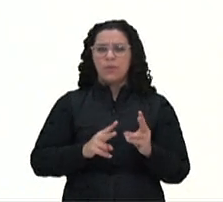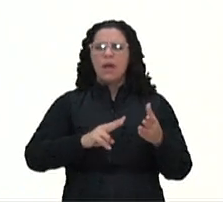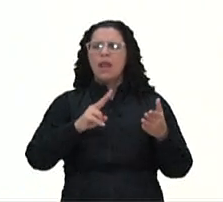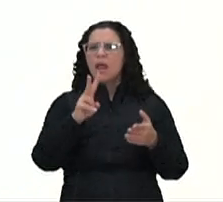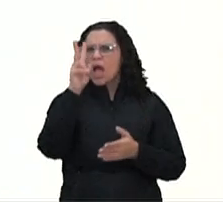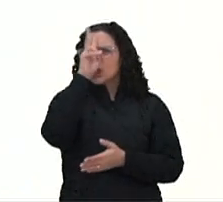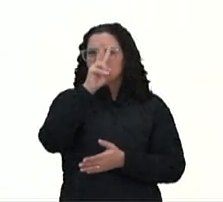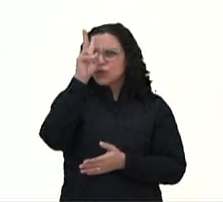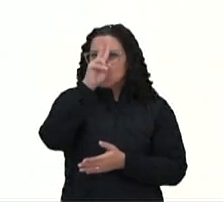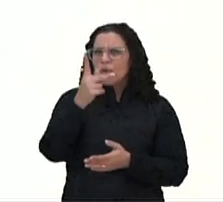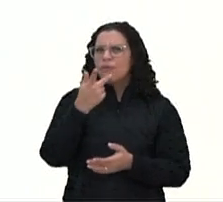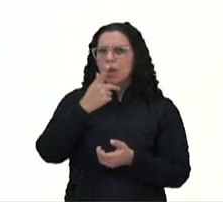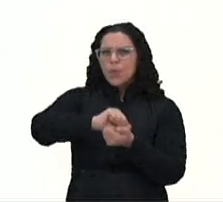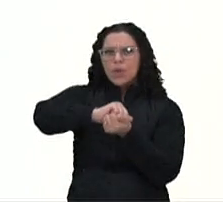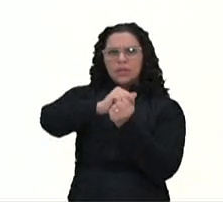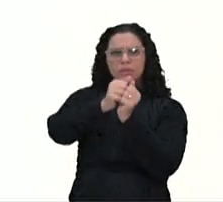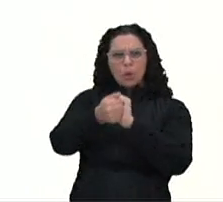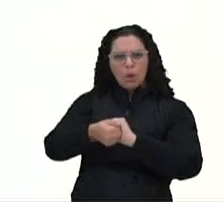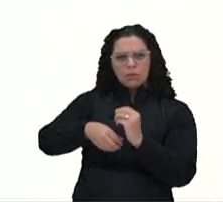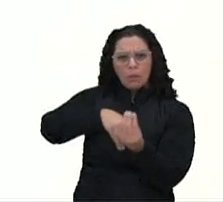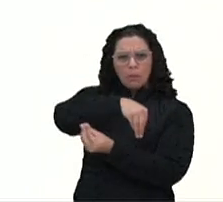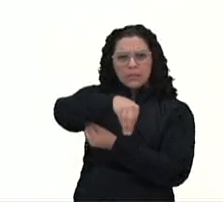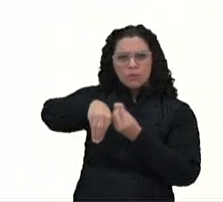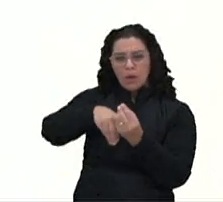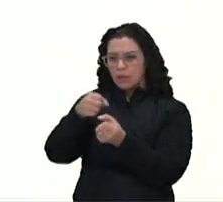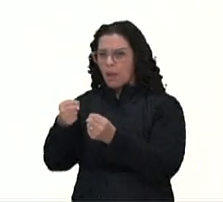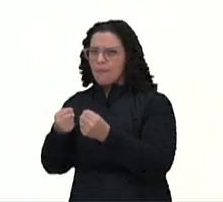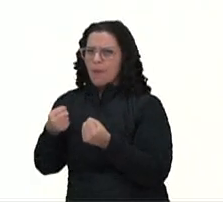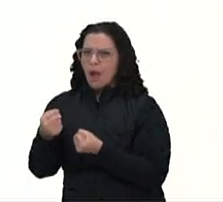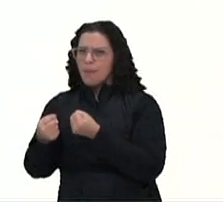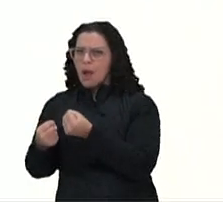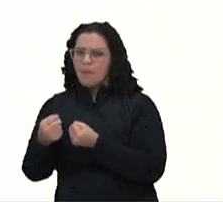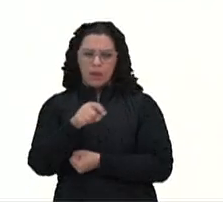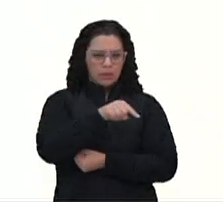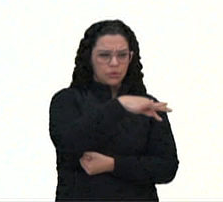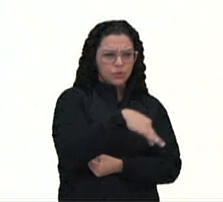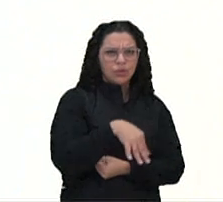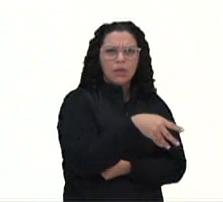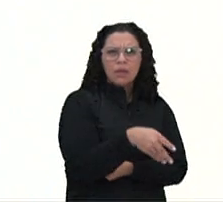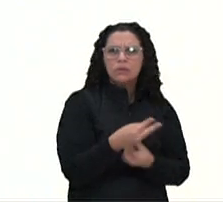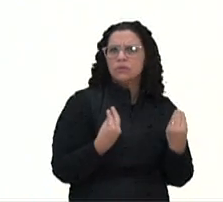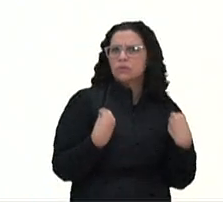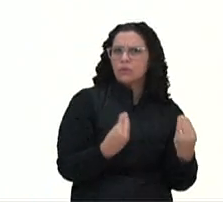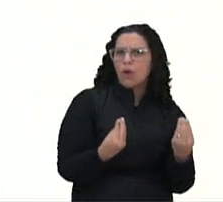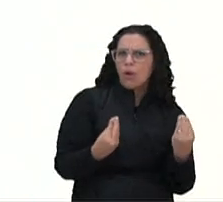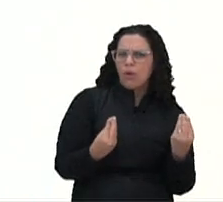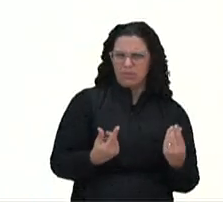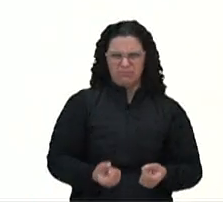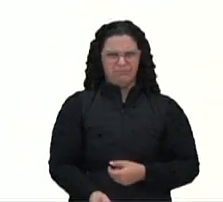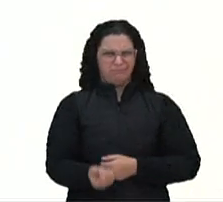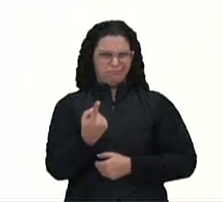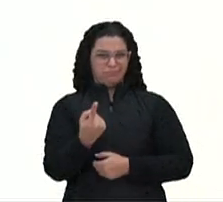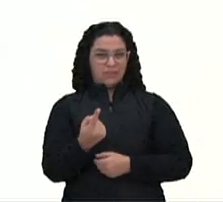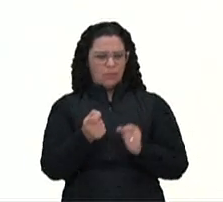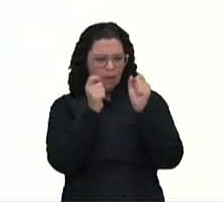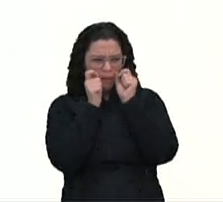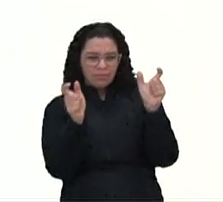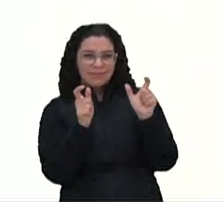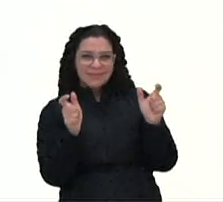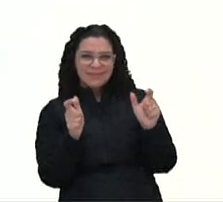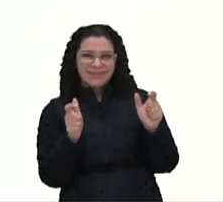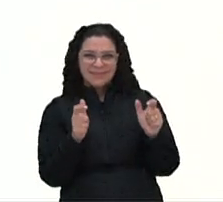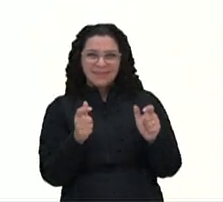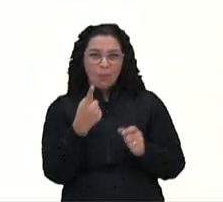daquele esporte de boxe com chess, né? Com jogo de tabuleiro, você pensa, mas o que que é isso? Então chama a